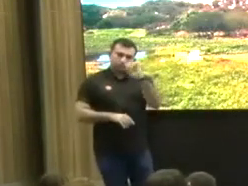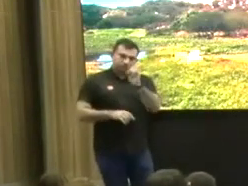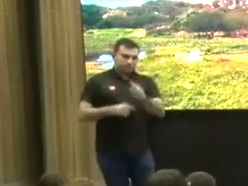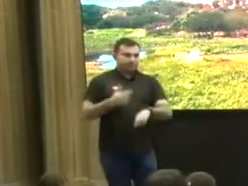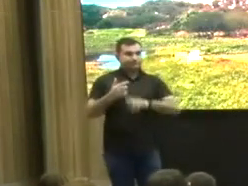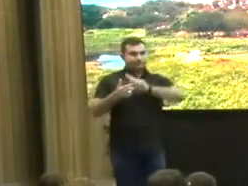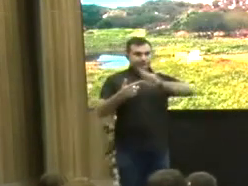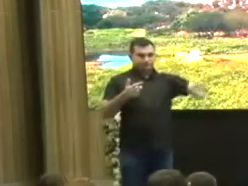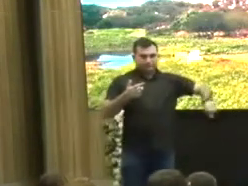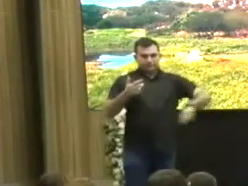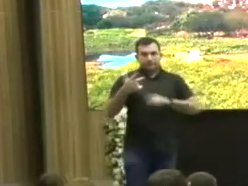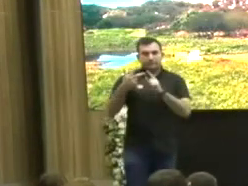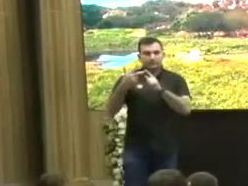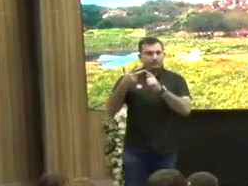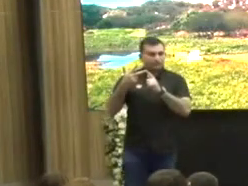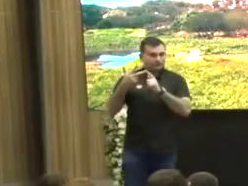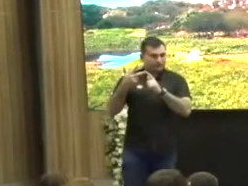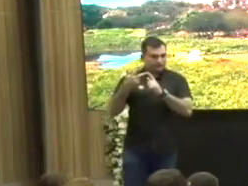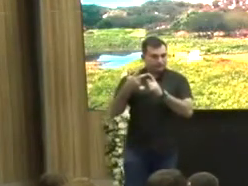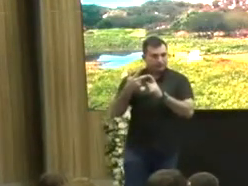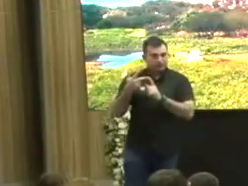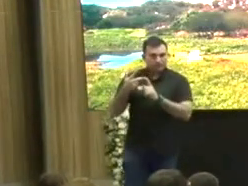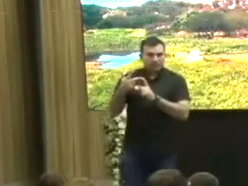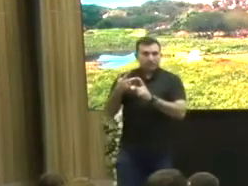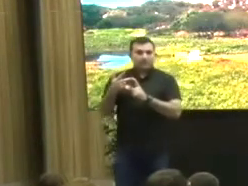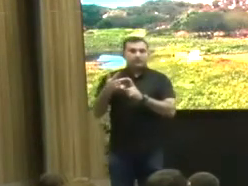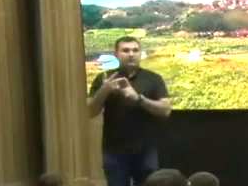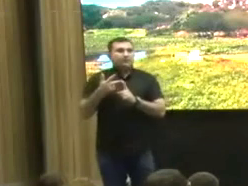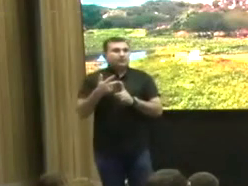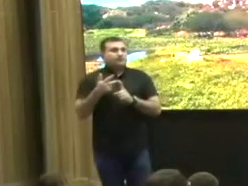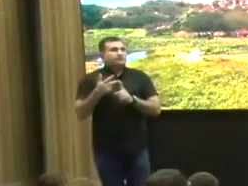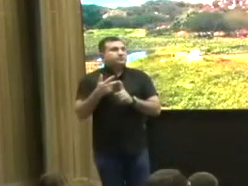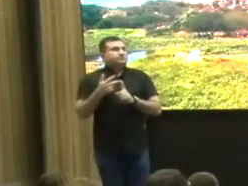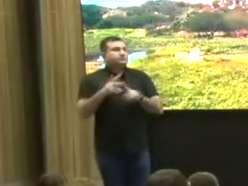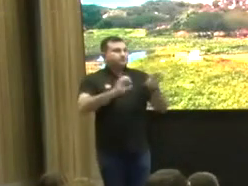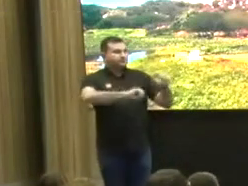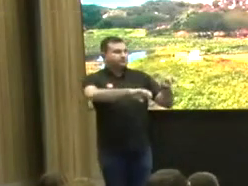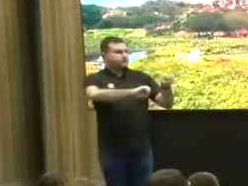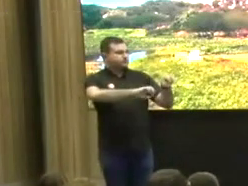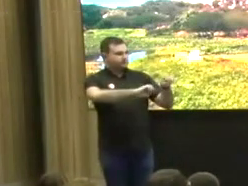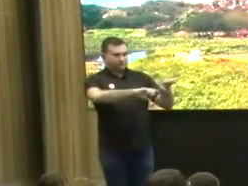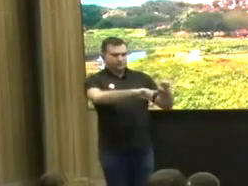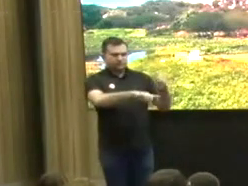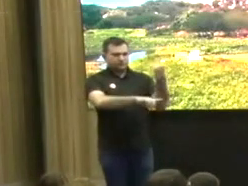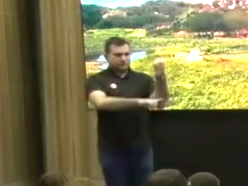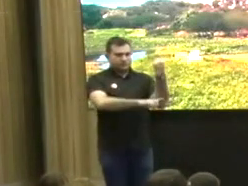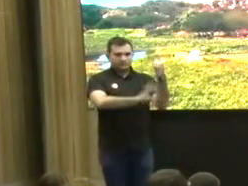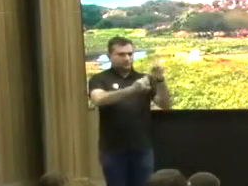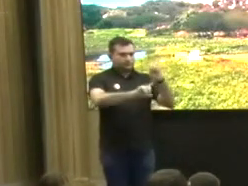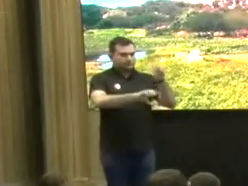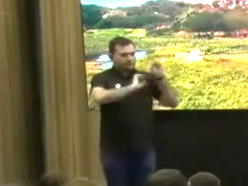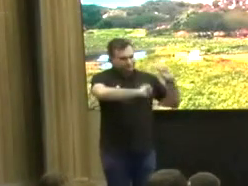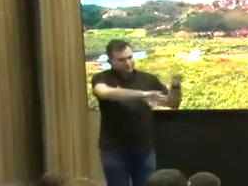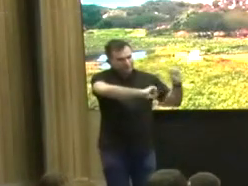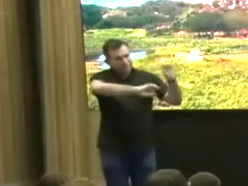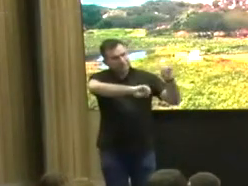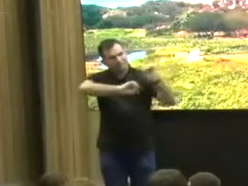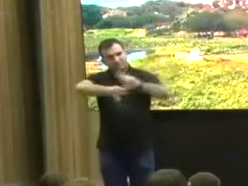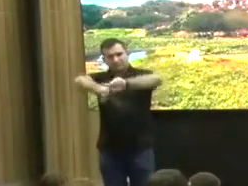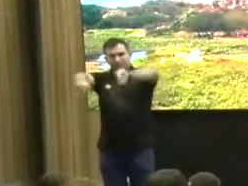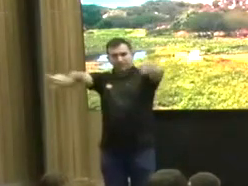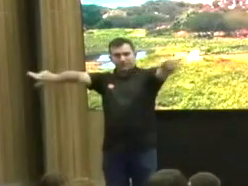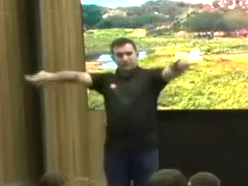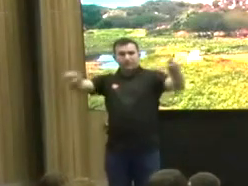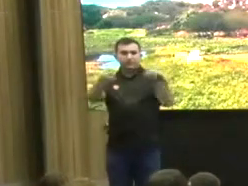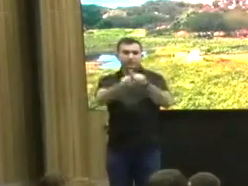educação. Terceiro, não é educação, educações no plural e